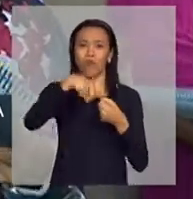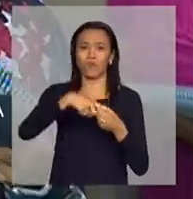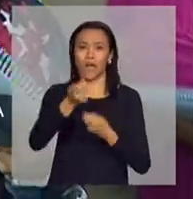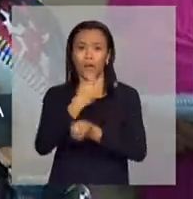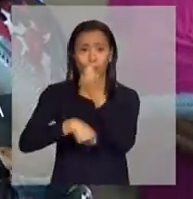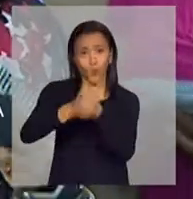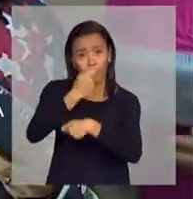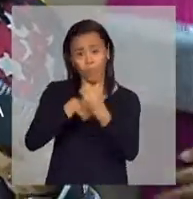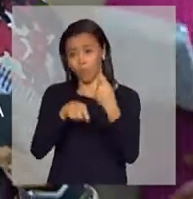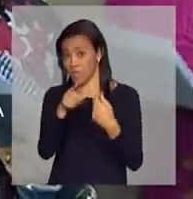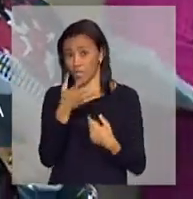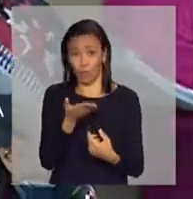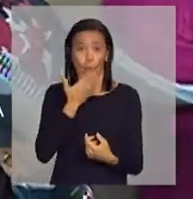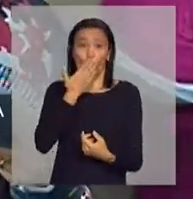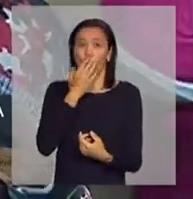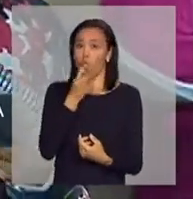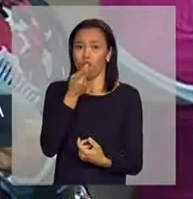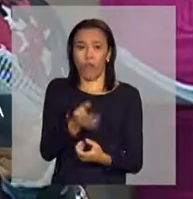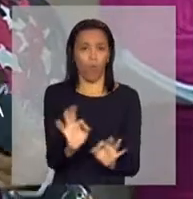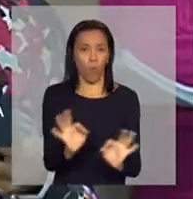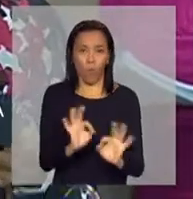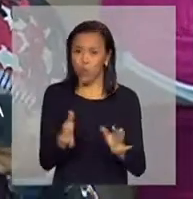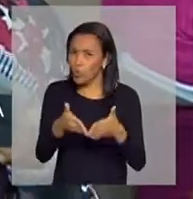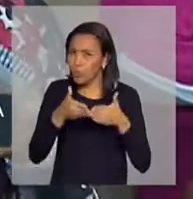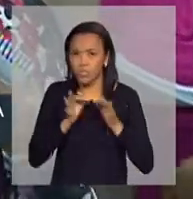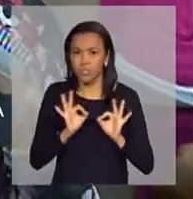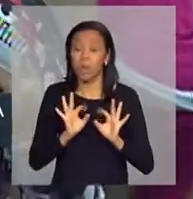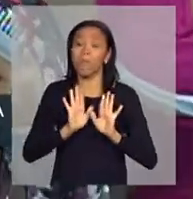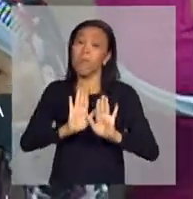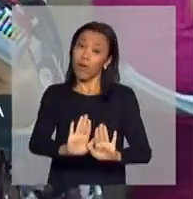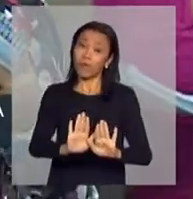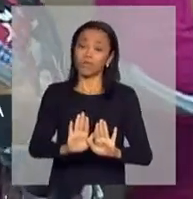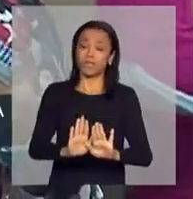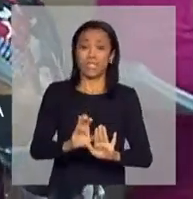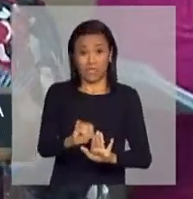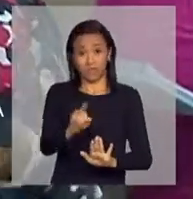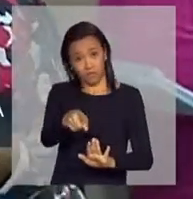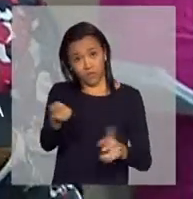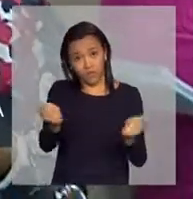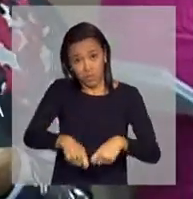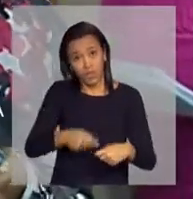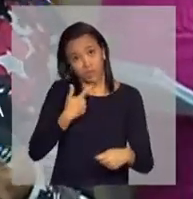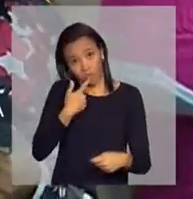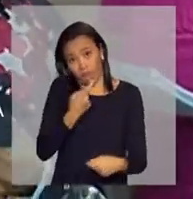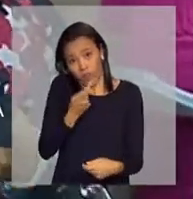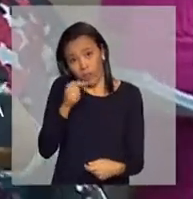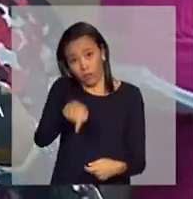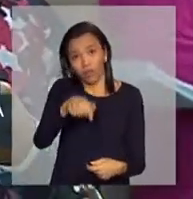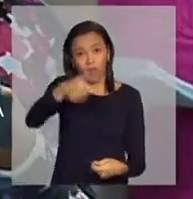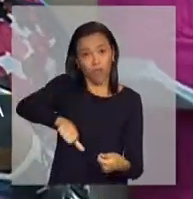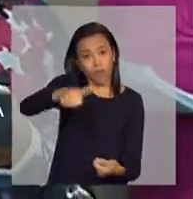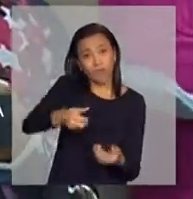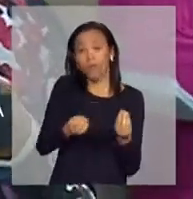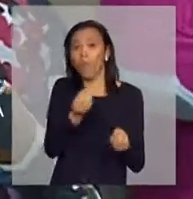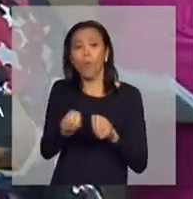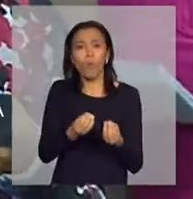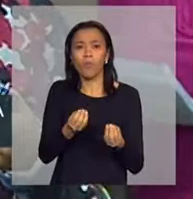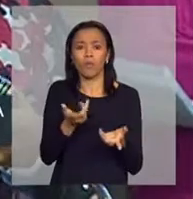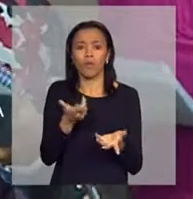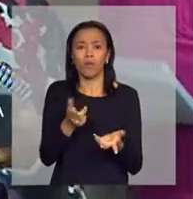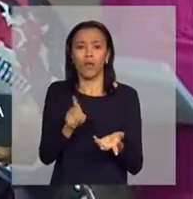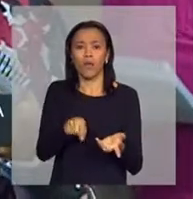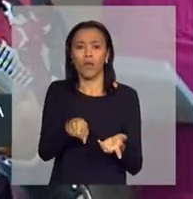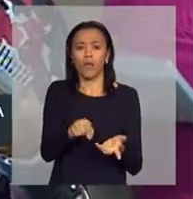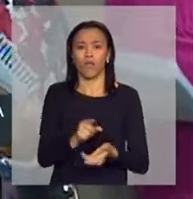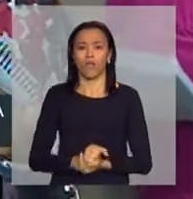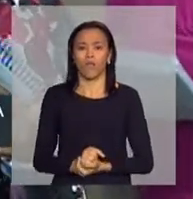sei que o senhor não comenta decisões do COPOM não tô pedindo isso mas se eu pudesse fazer essa avaliação de até que ponto